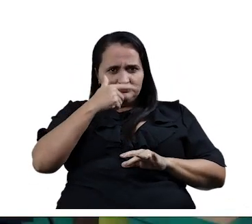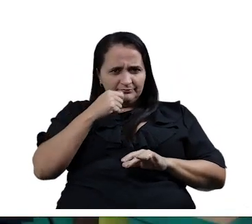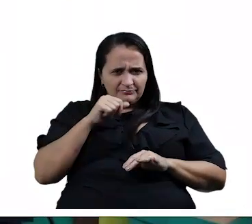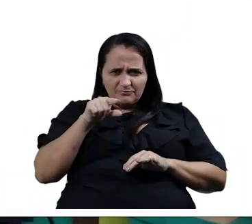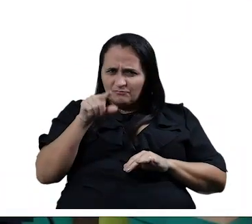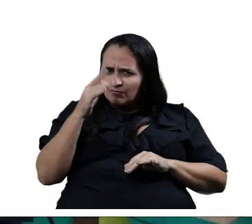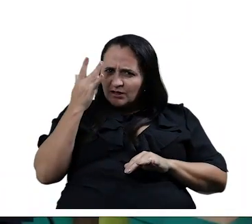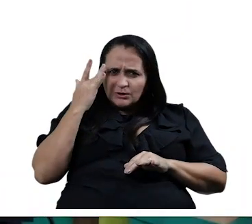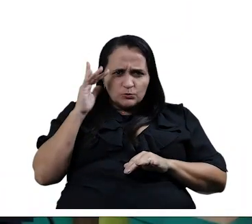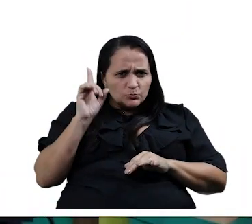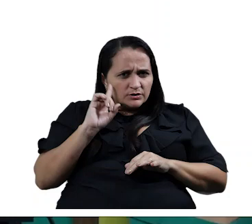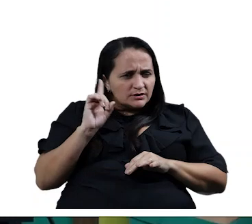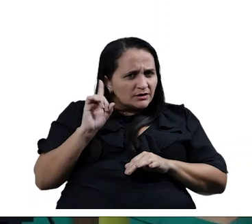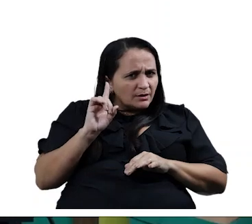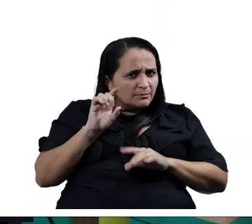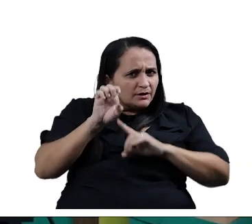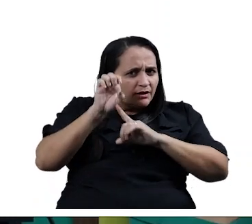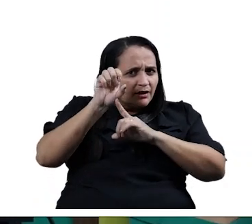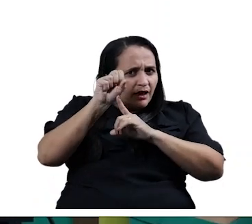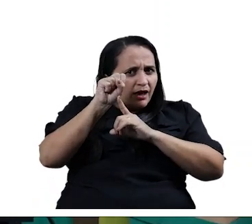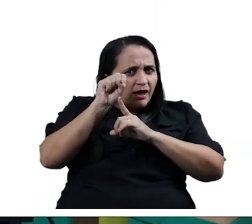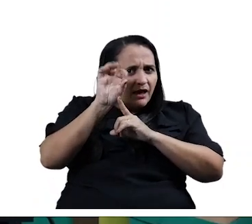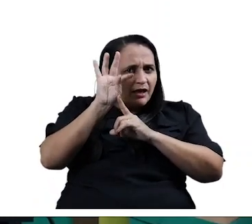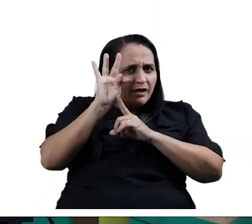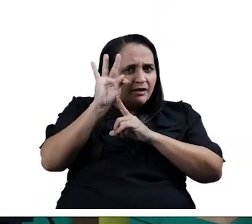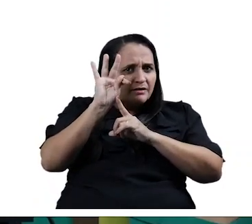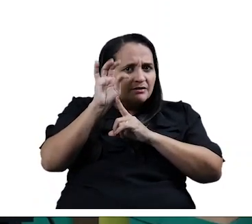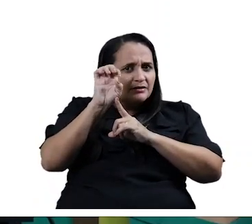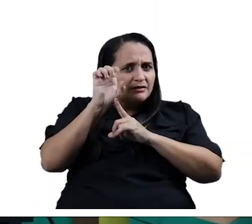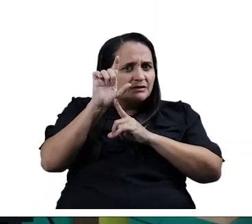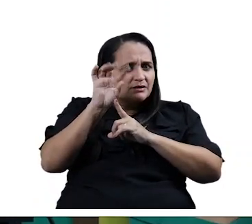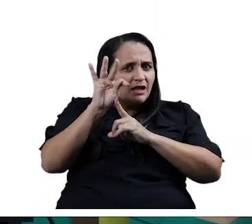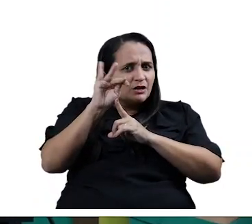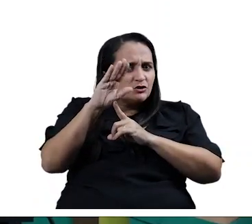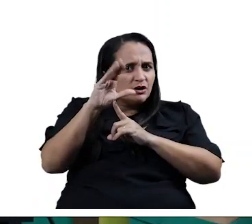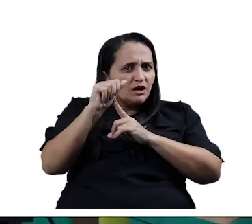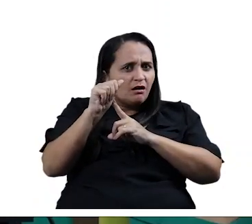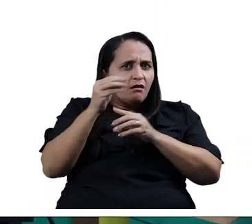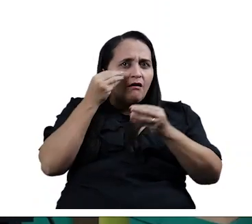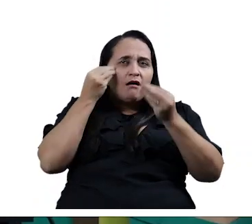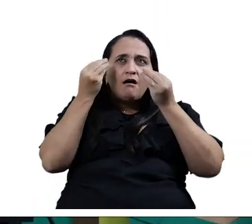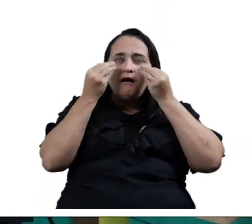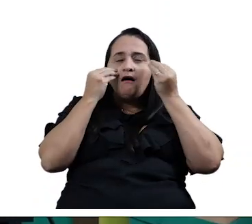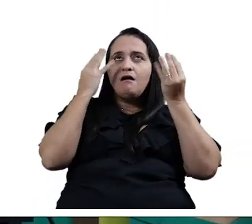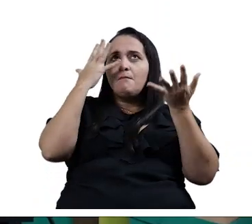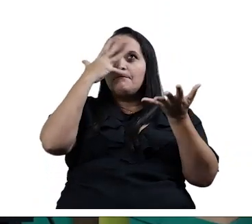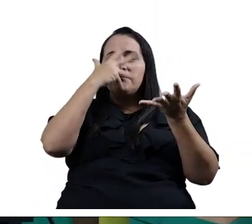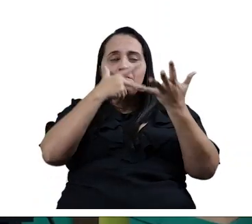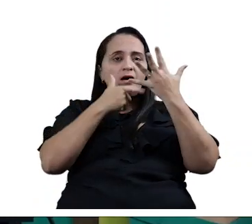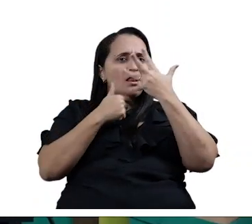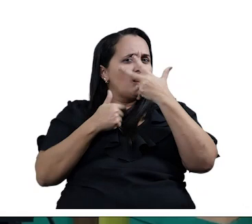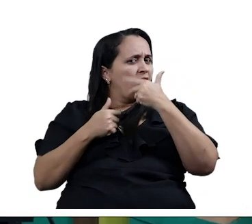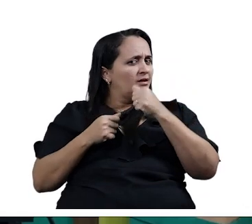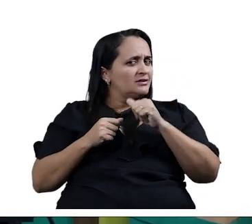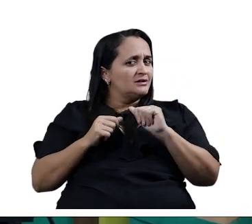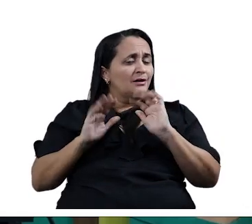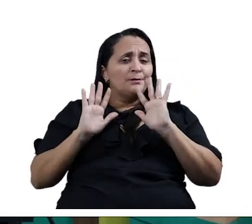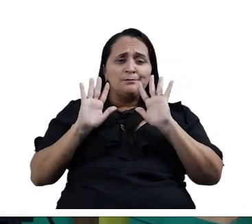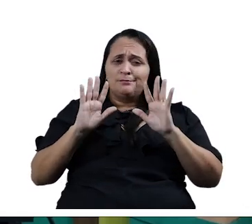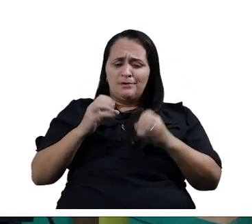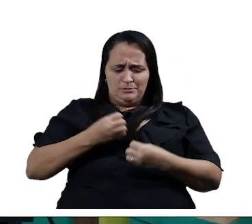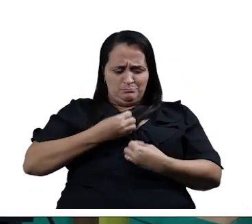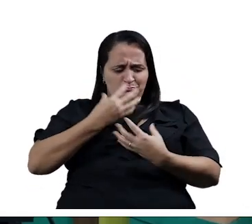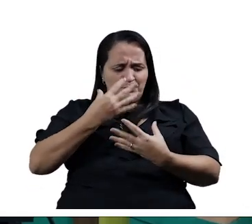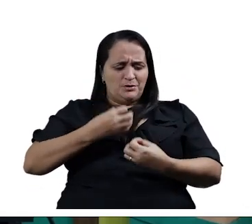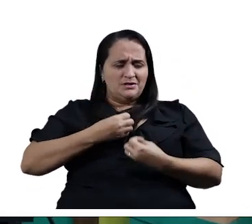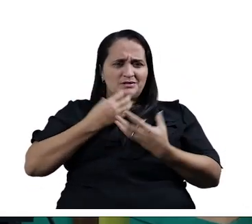não sabe? Bem, estética está relacionado à beleza. Então, qual é a preocupação da